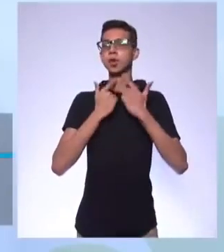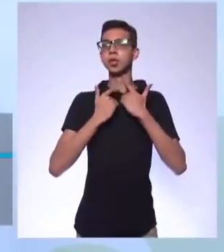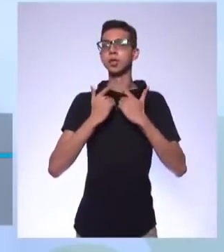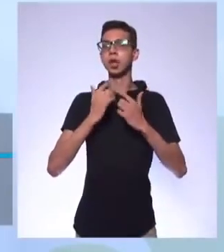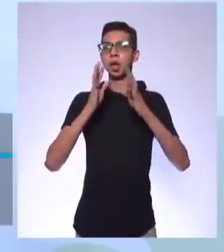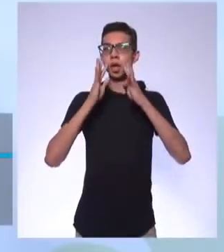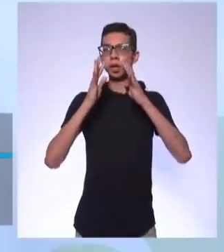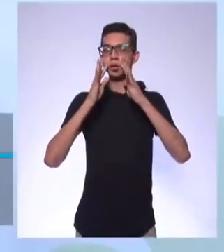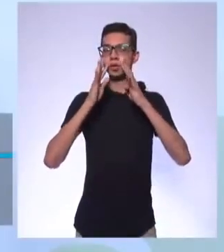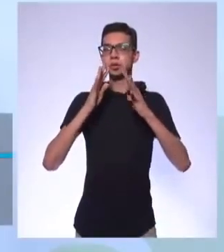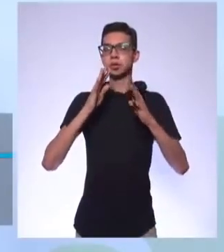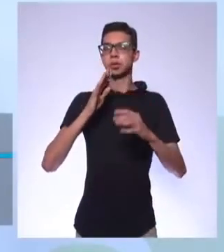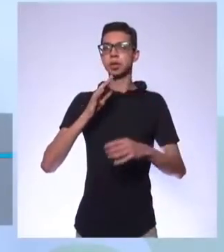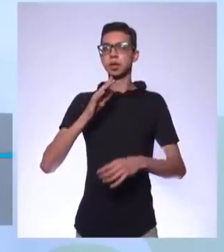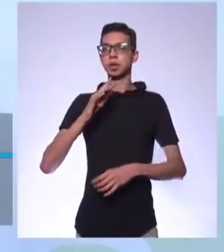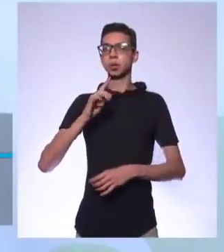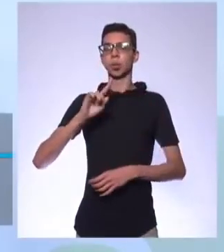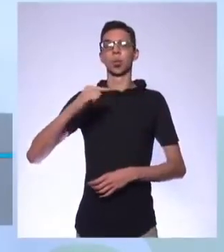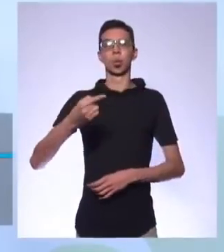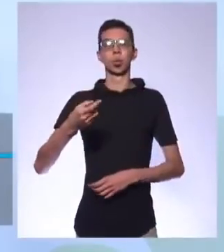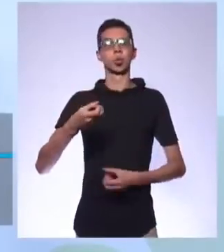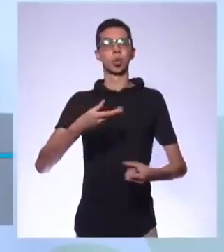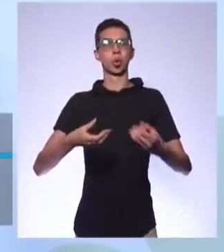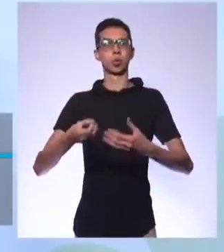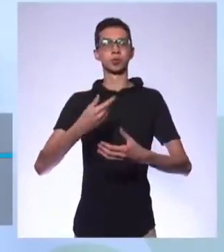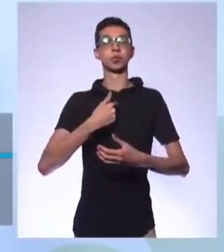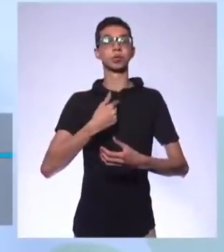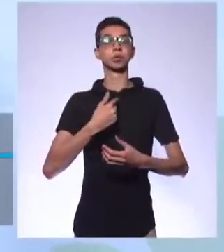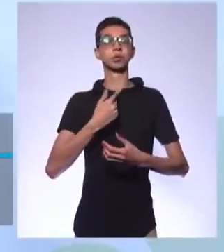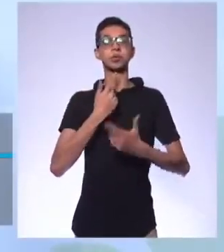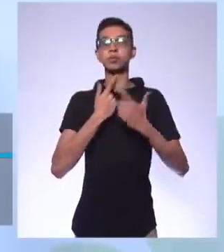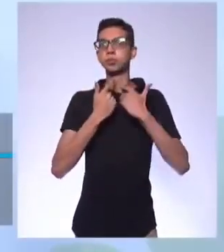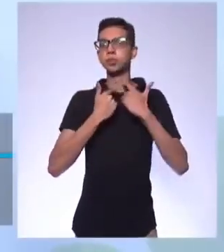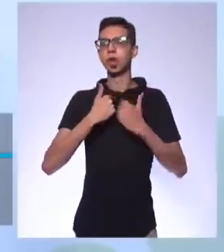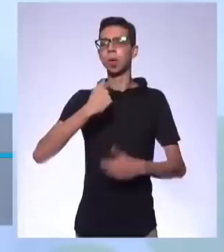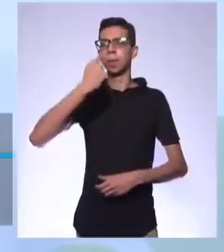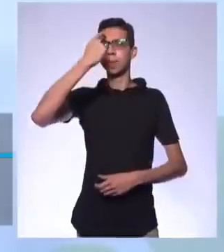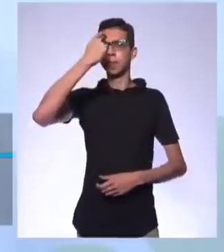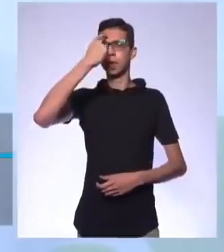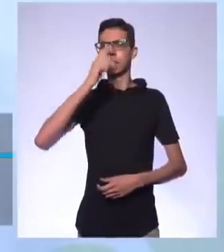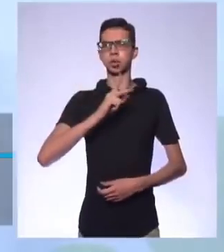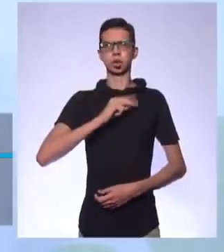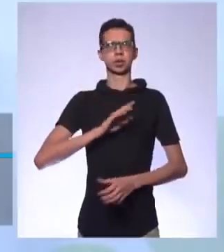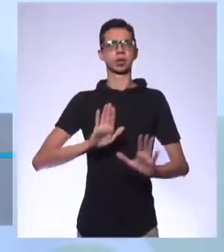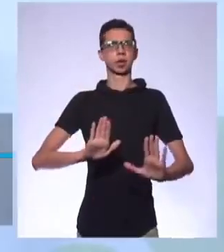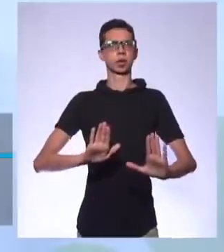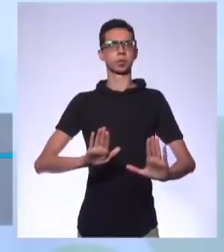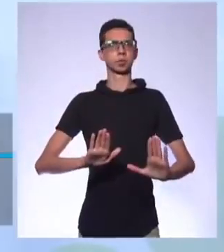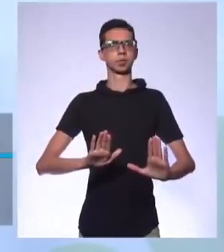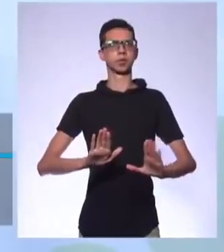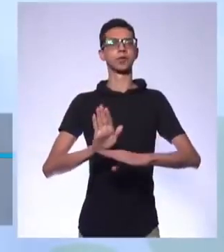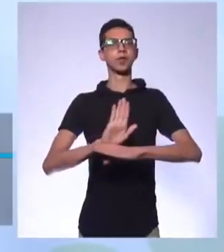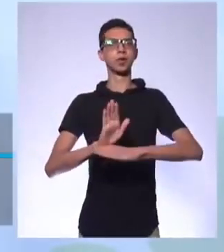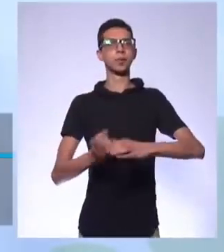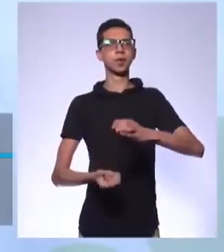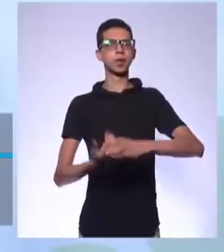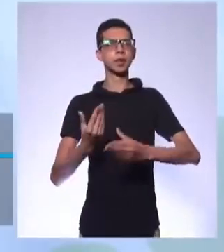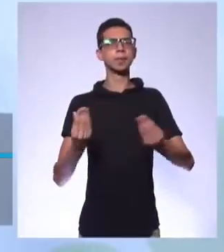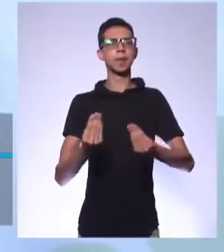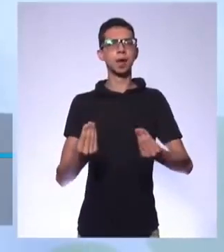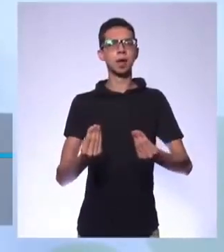outro. Ele é um filme bom, mas me deu essa vontade. E o outro? Aí eu parei e pensei, peraí, esse filme foi feito para